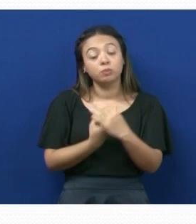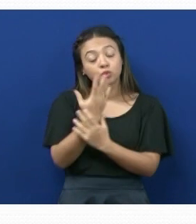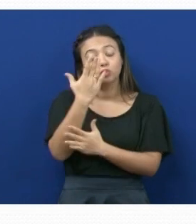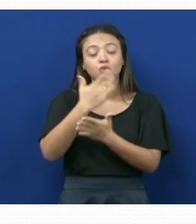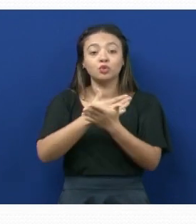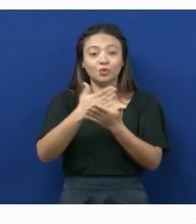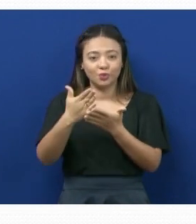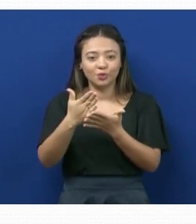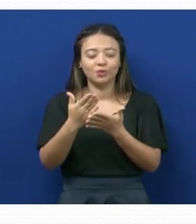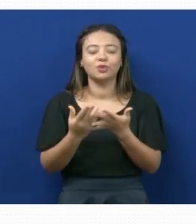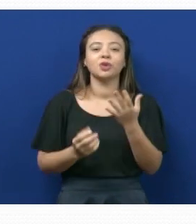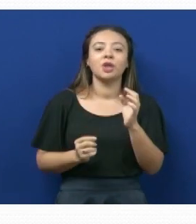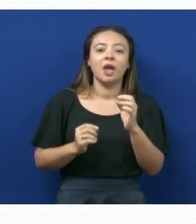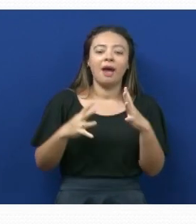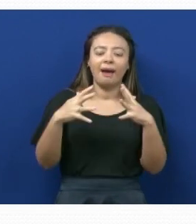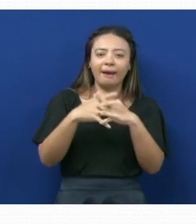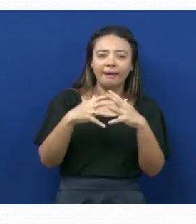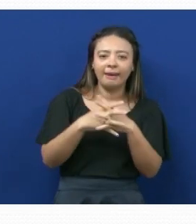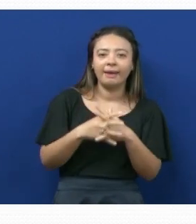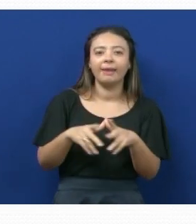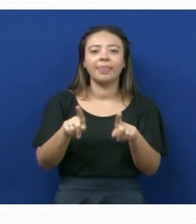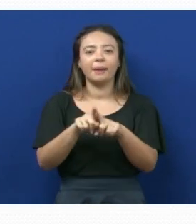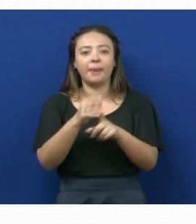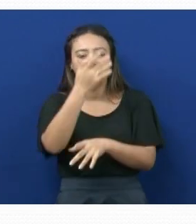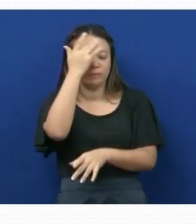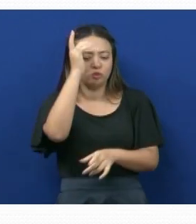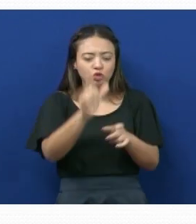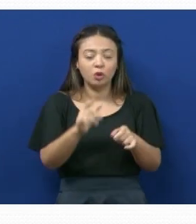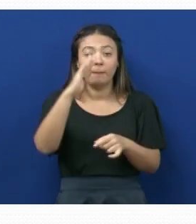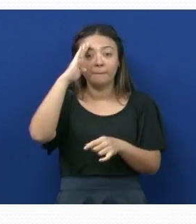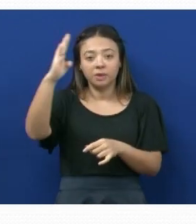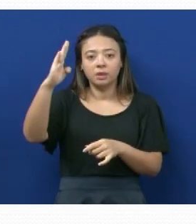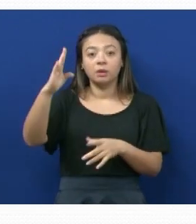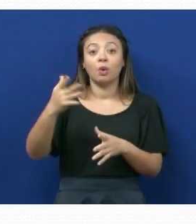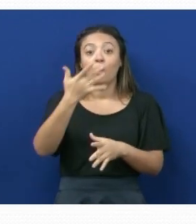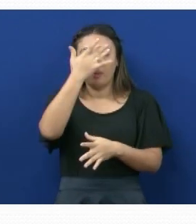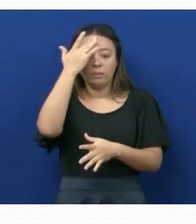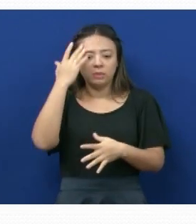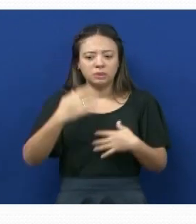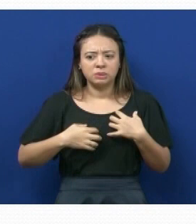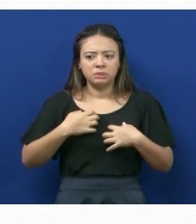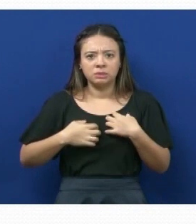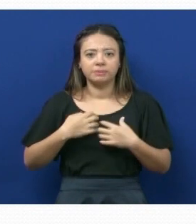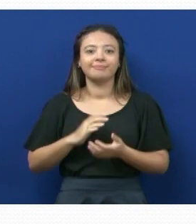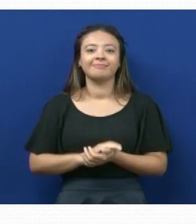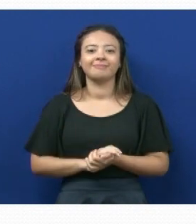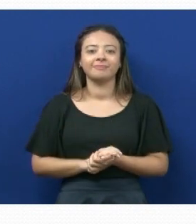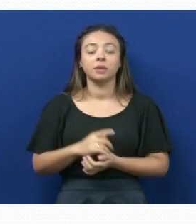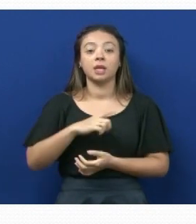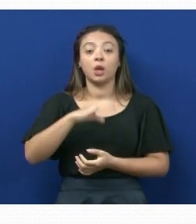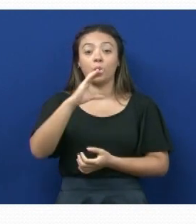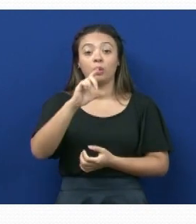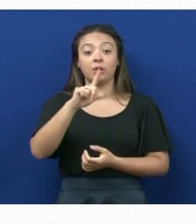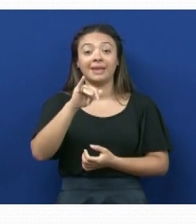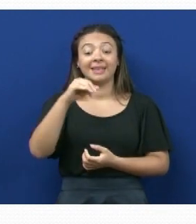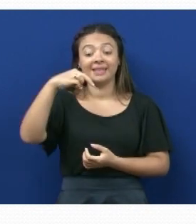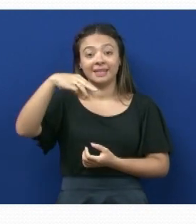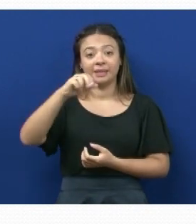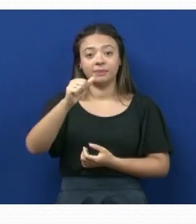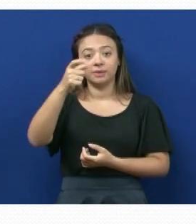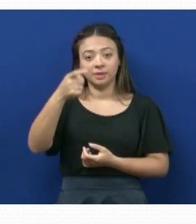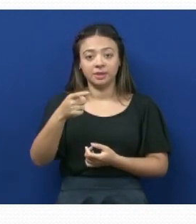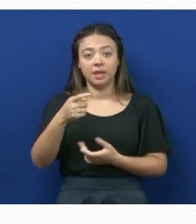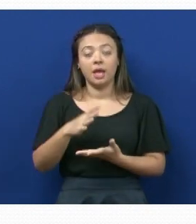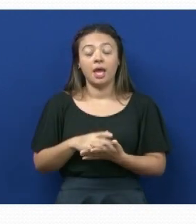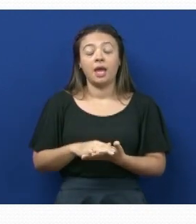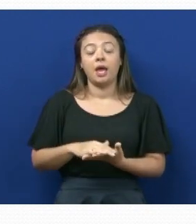a personagem principal é tirada da sua situação de conforto. O clímax é o momento de maior tensão da narrativa,